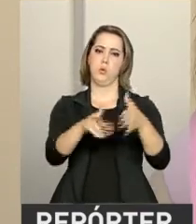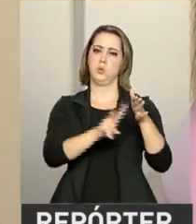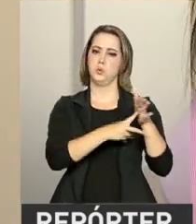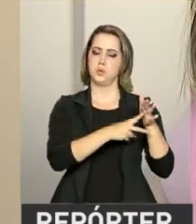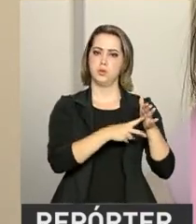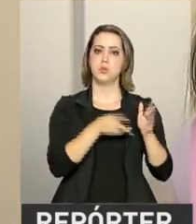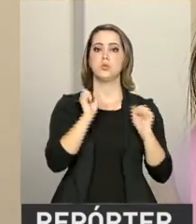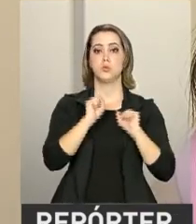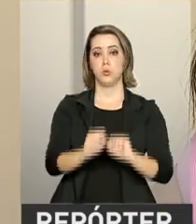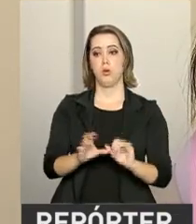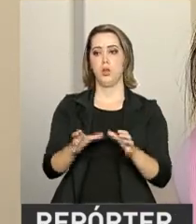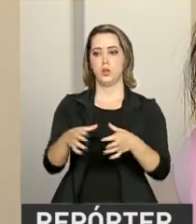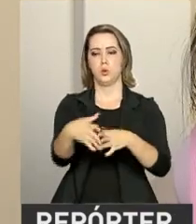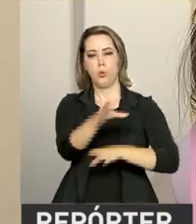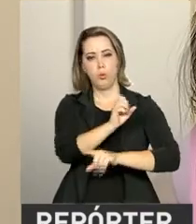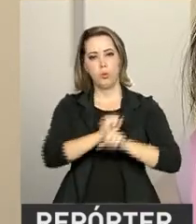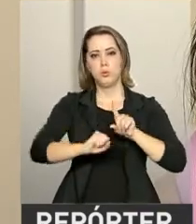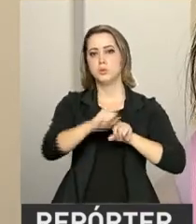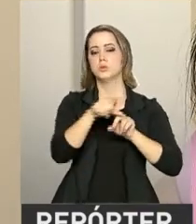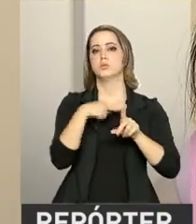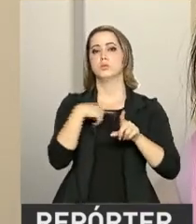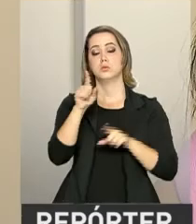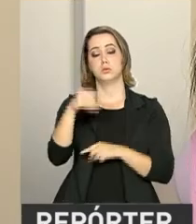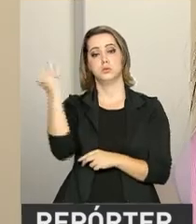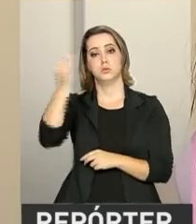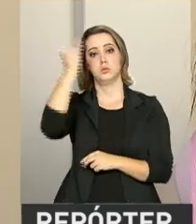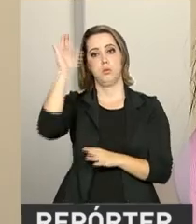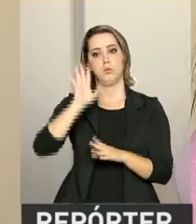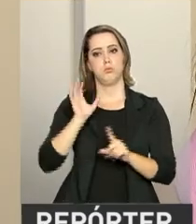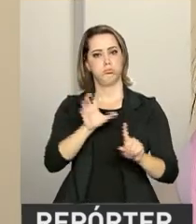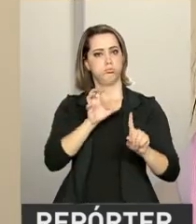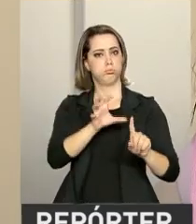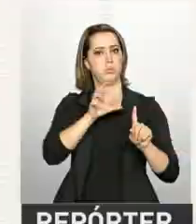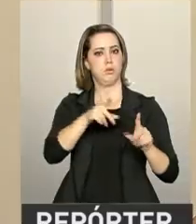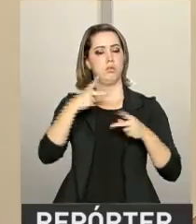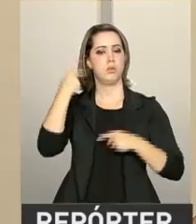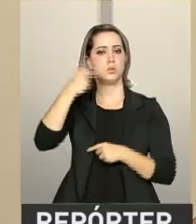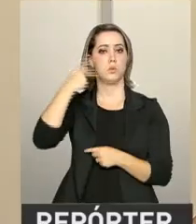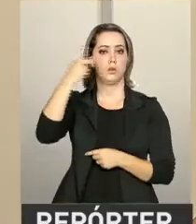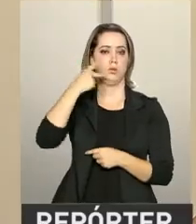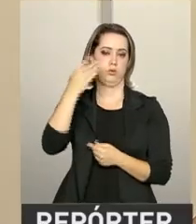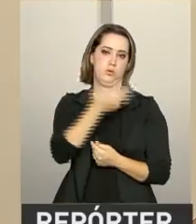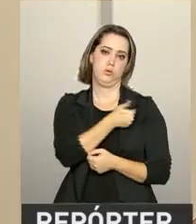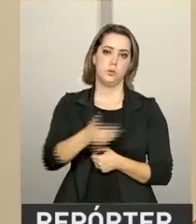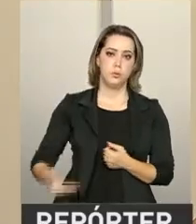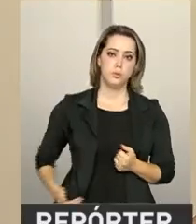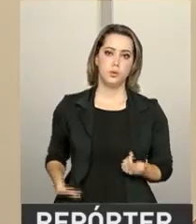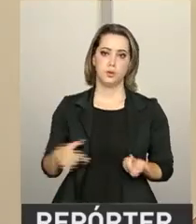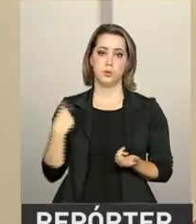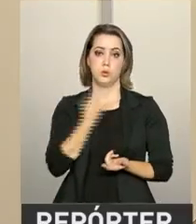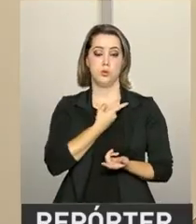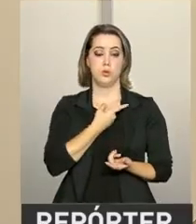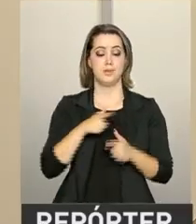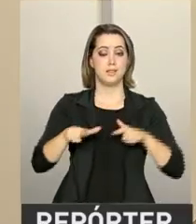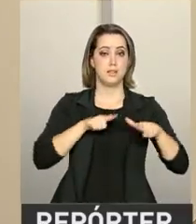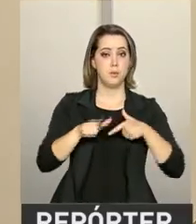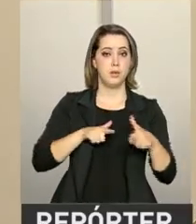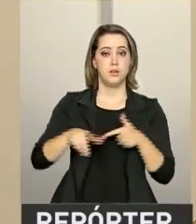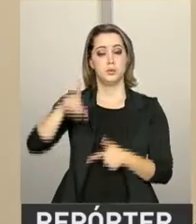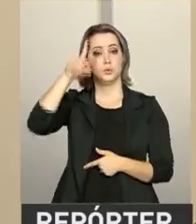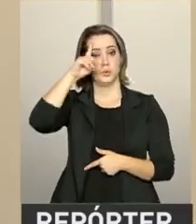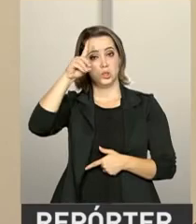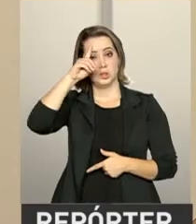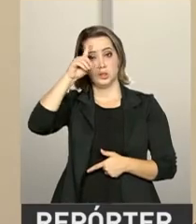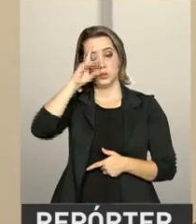sociais, seja ainda mais importante para influenciar as políticas públicas. Nós estamos trabalhando diariamente exatamente para